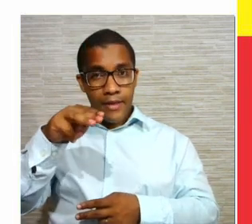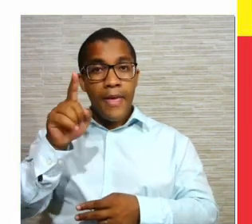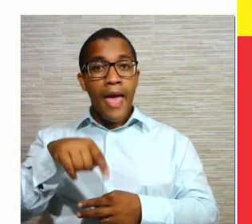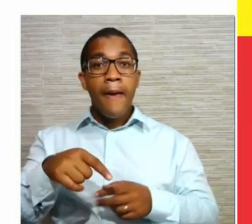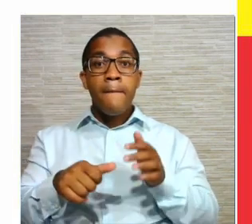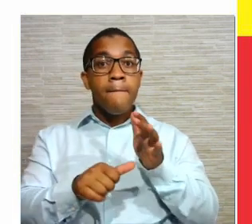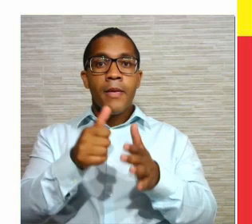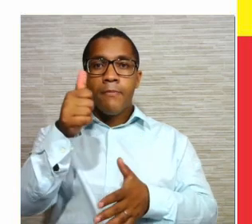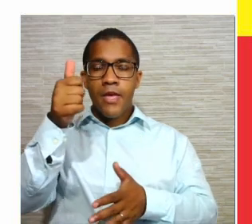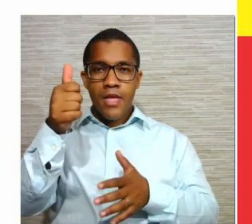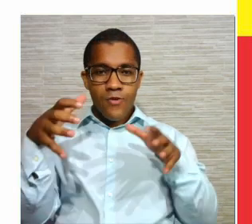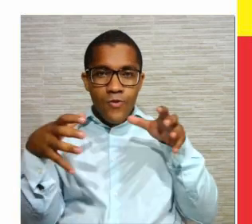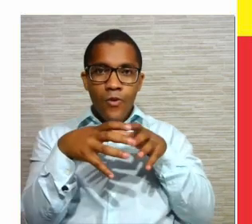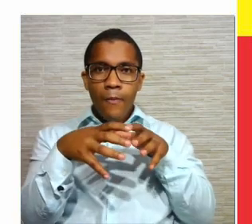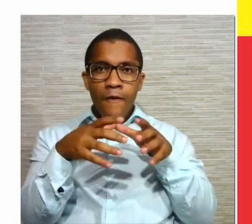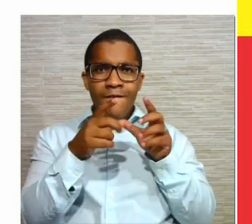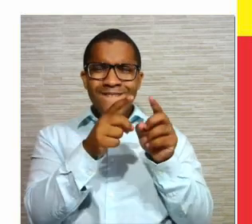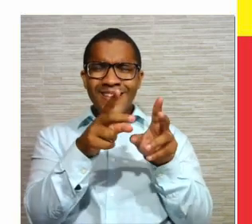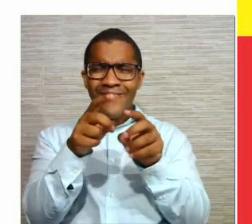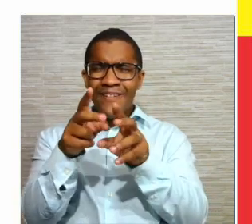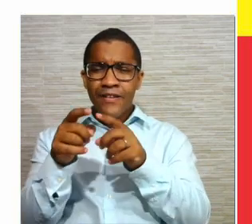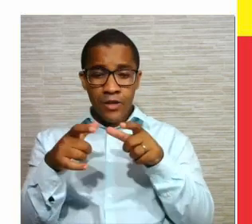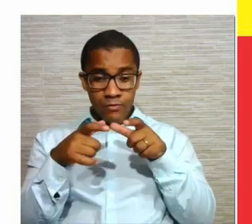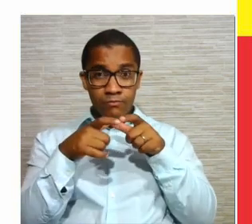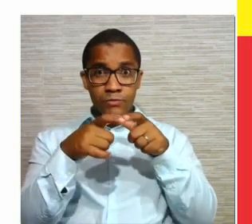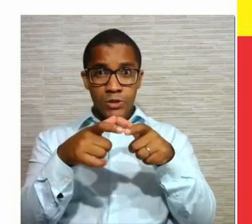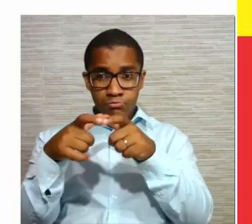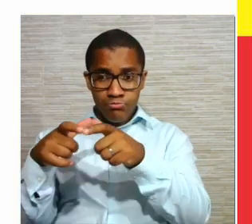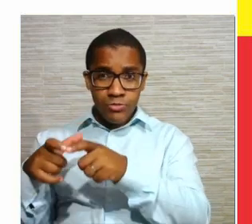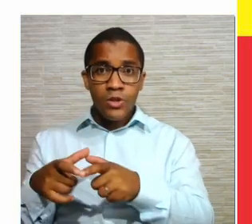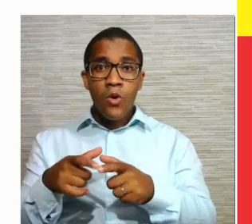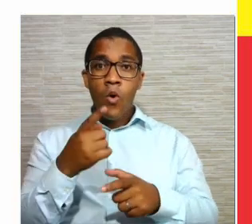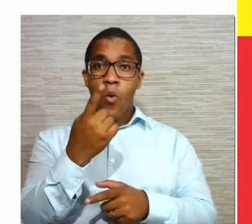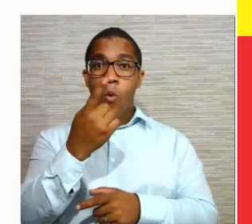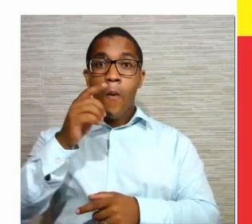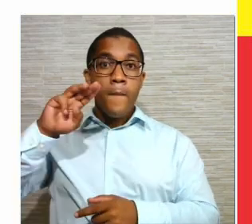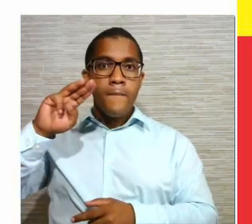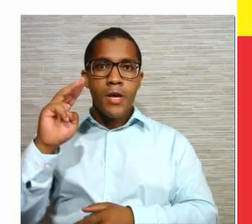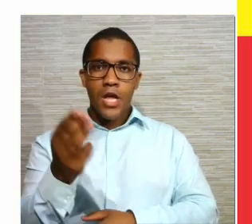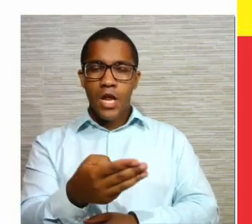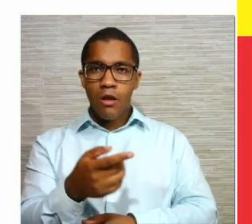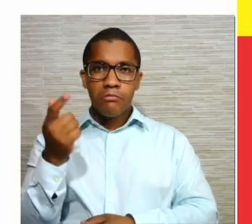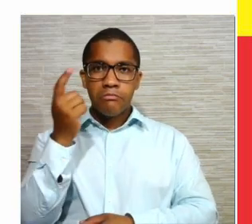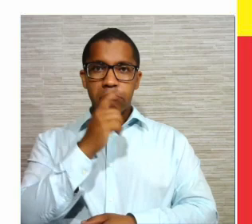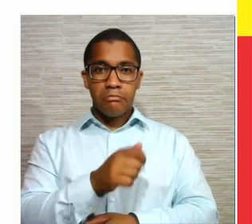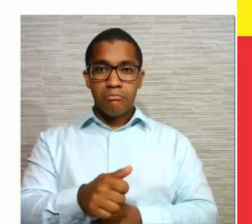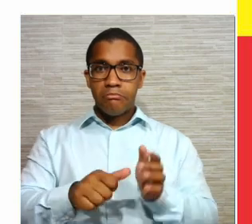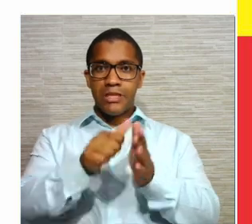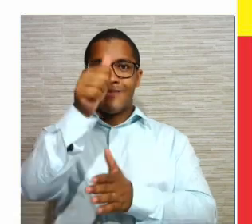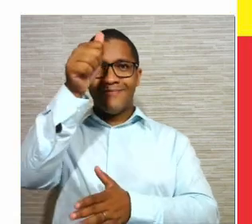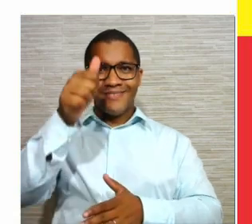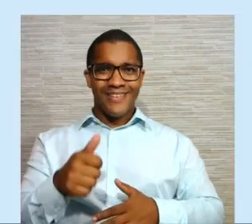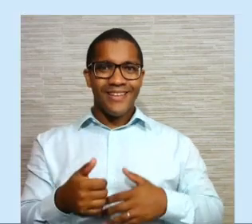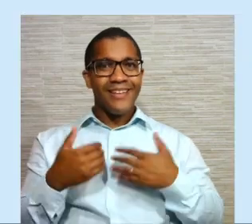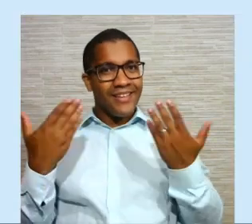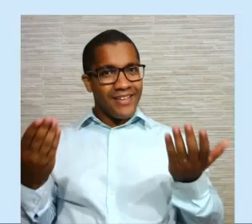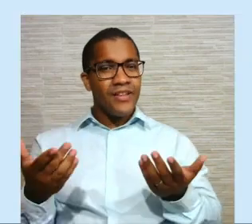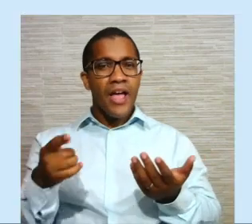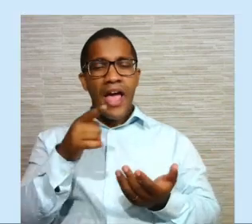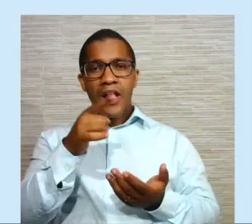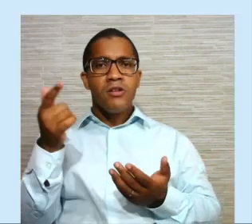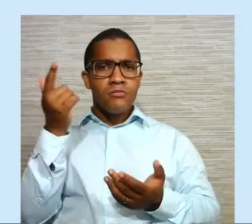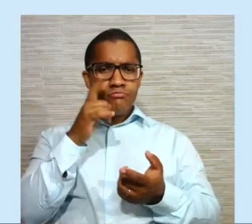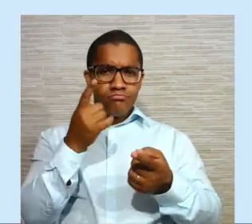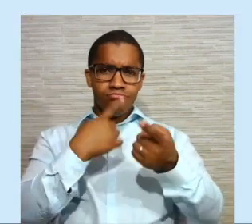de rock a alcançar 1 milhão de discos vendidos. Então, esse período foi muito rico para os roqueiros brasileiros. Então, além